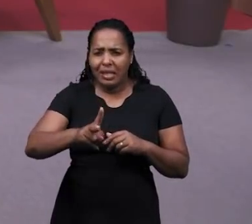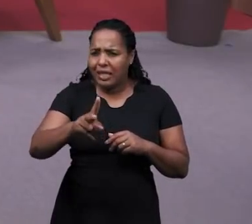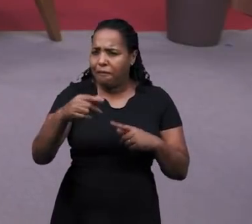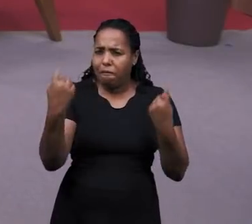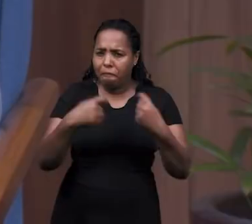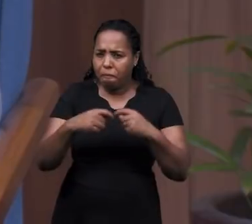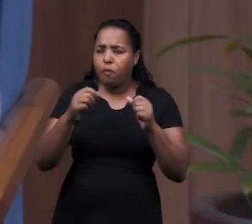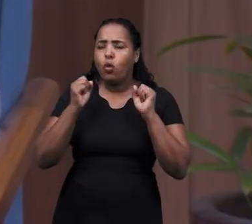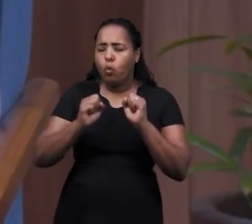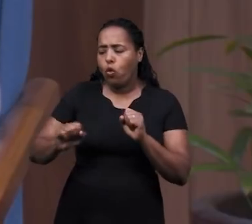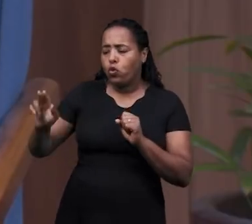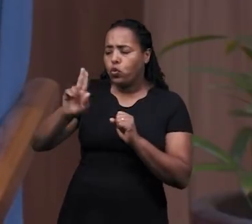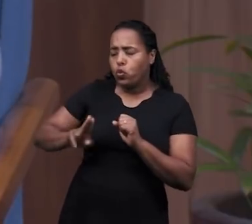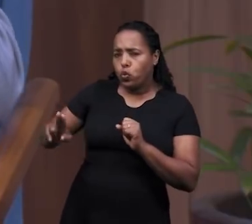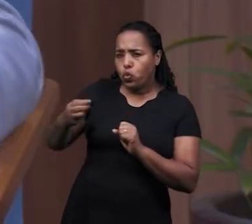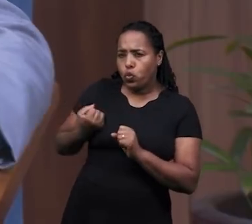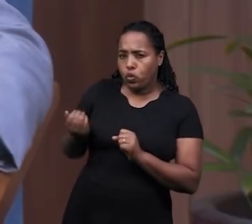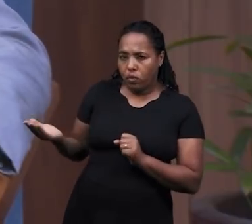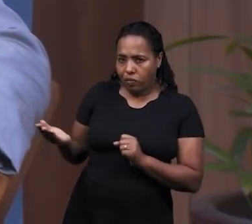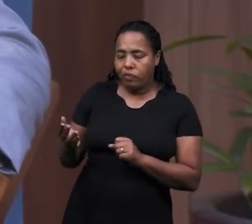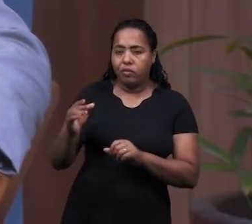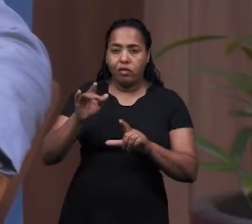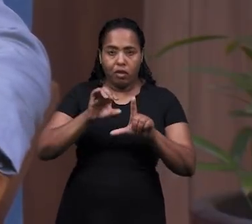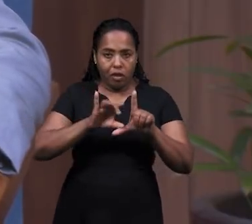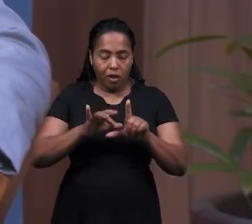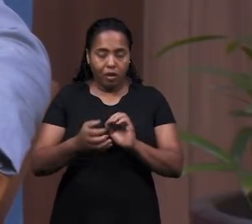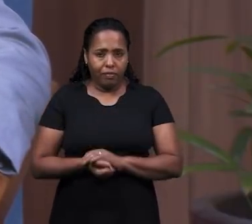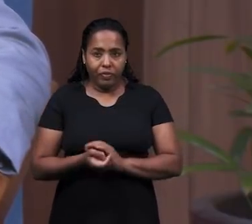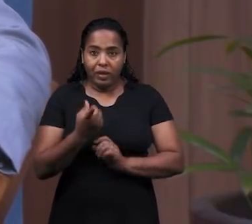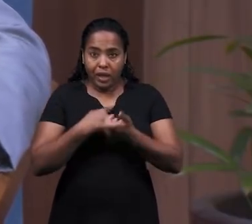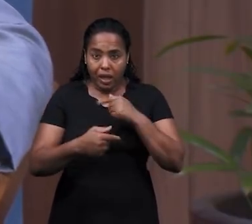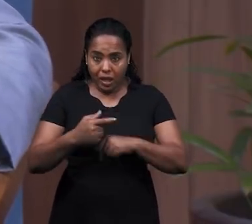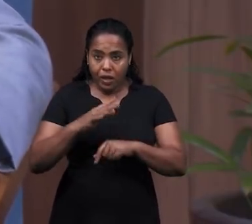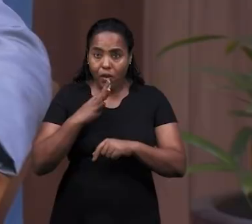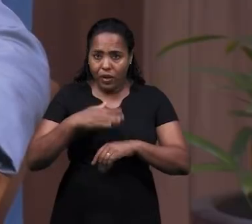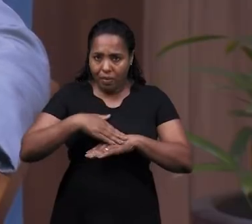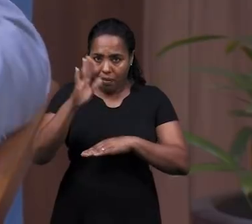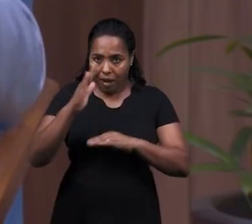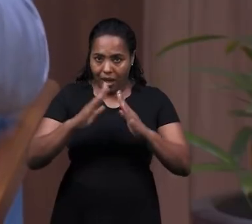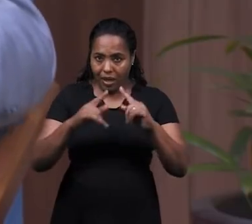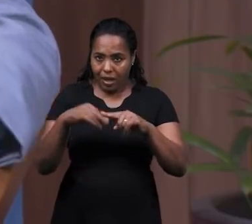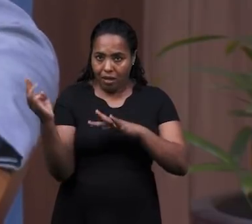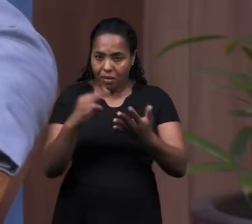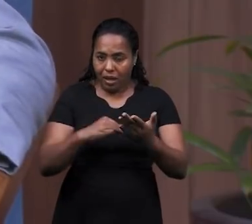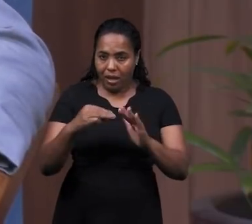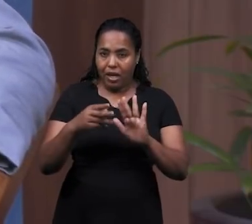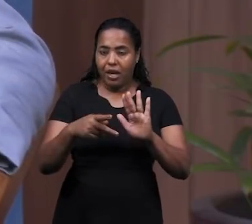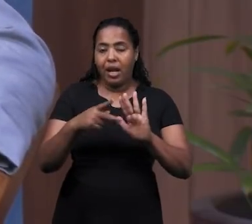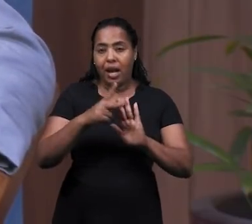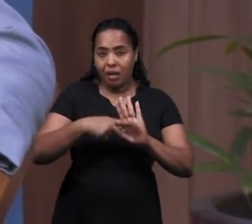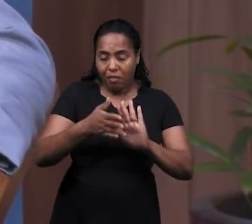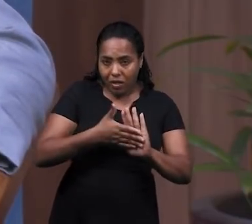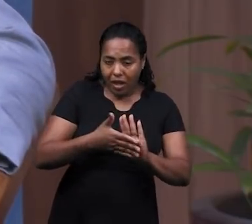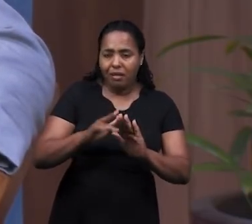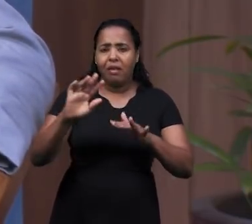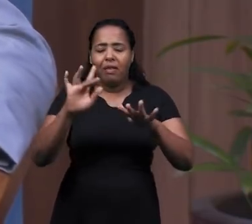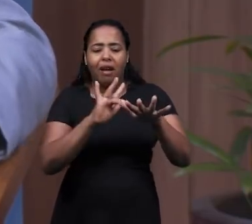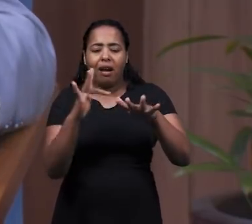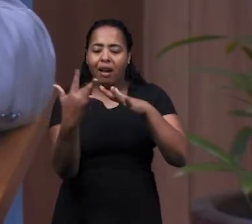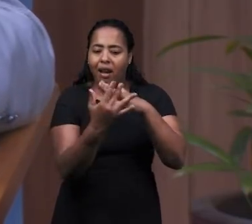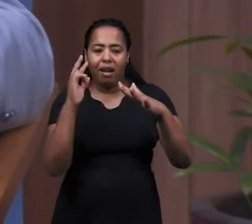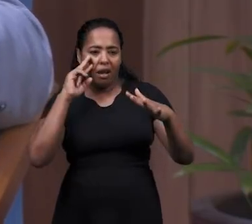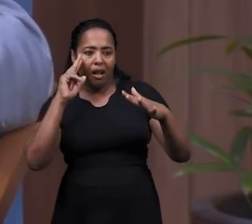você desejar, tá bom? Quer conhecer mais sobre a Igreja Cristã Maranata e os nossos projetos? Acesse as nossas redes sociais